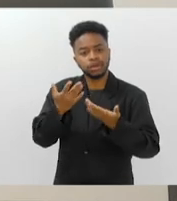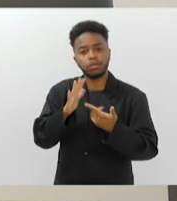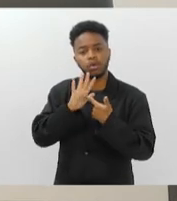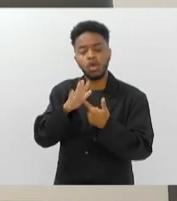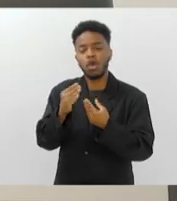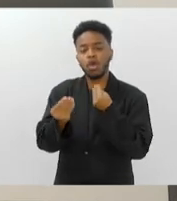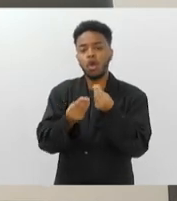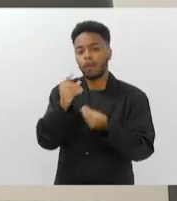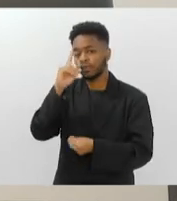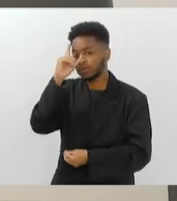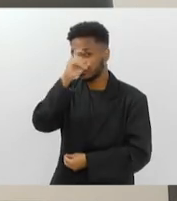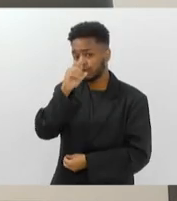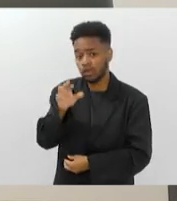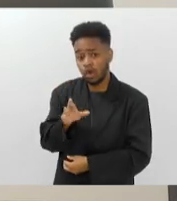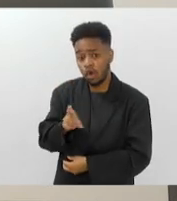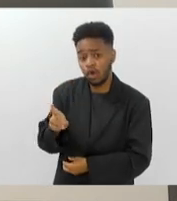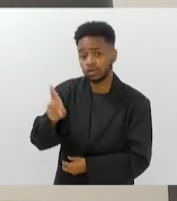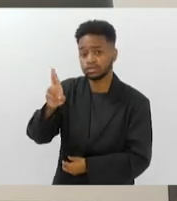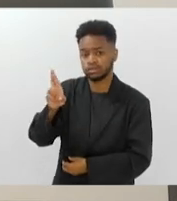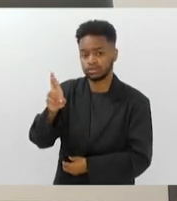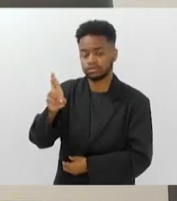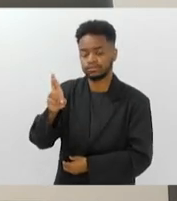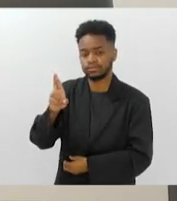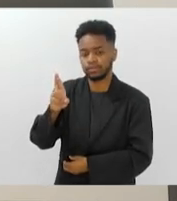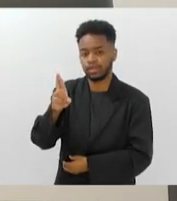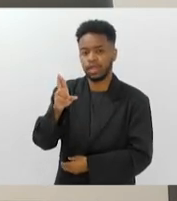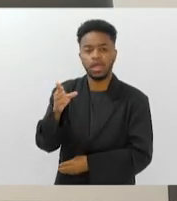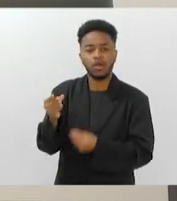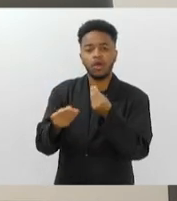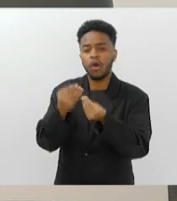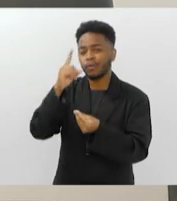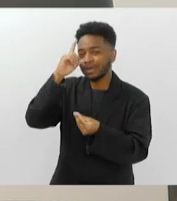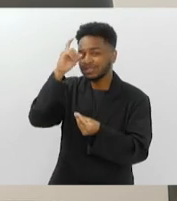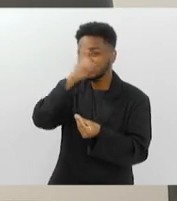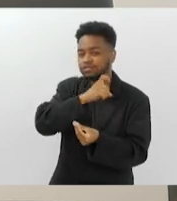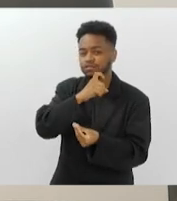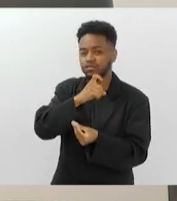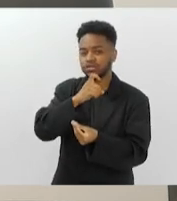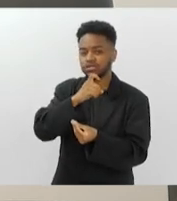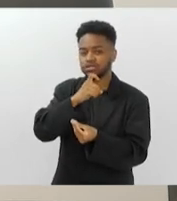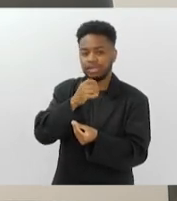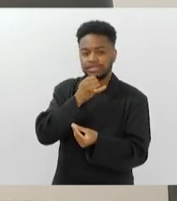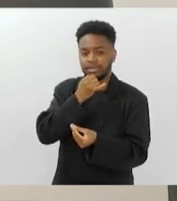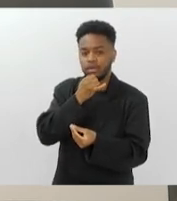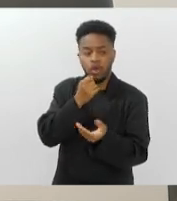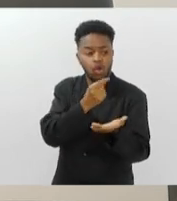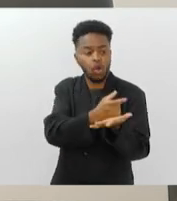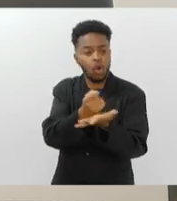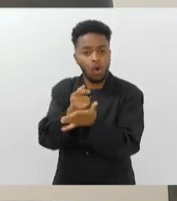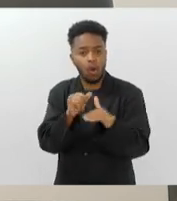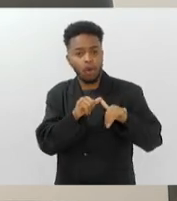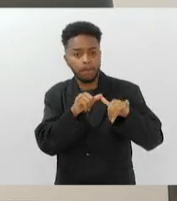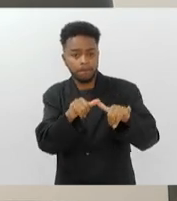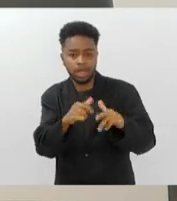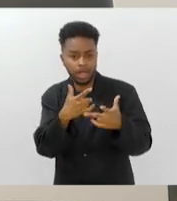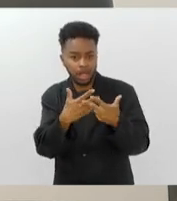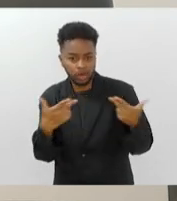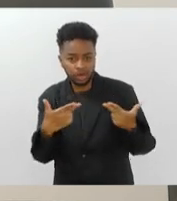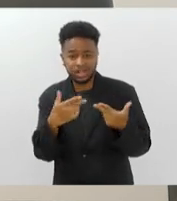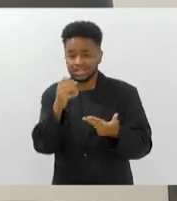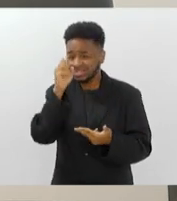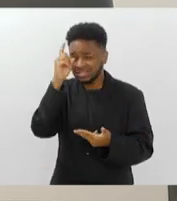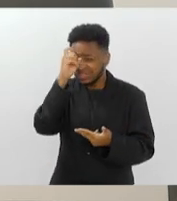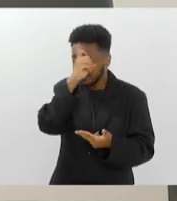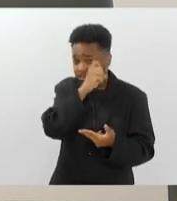Rocinha como é para você levar até a sua casa as compras um equipamento um